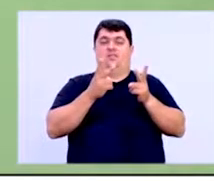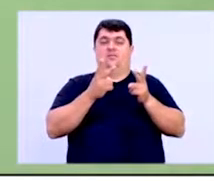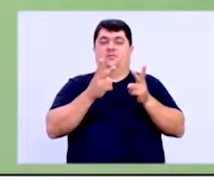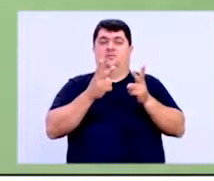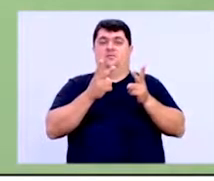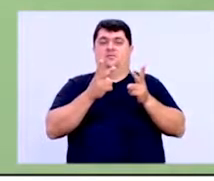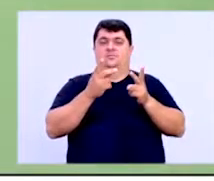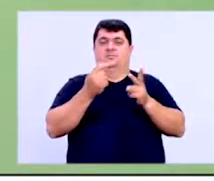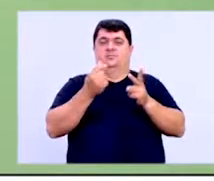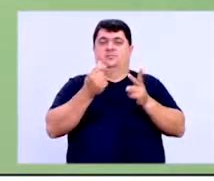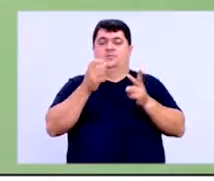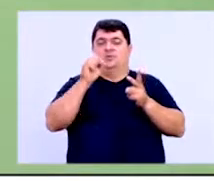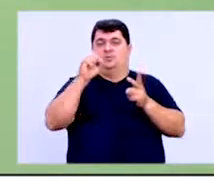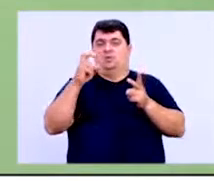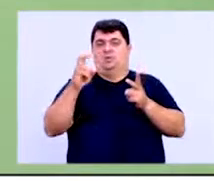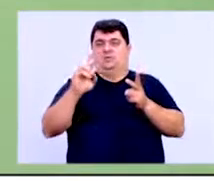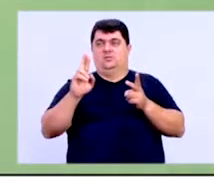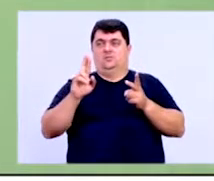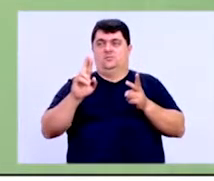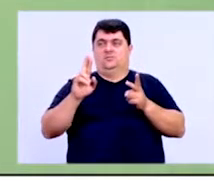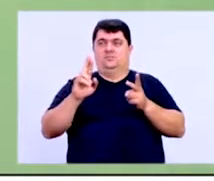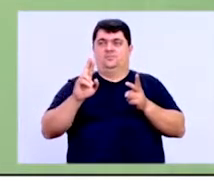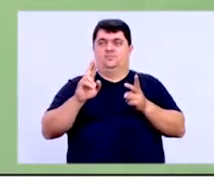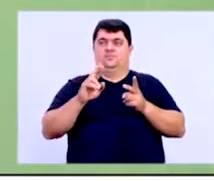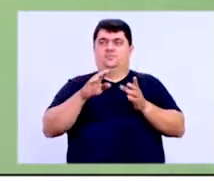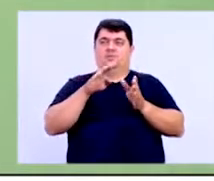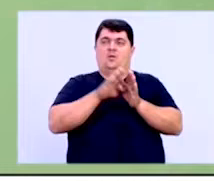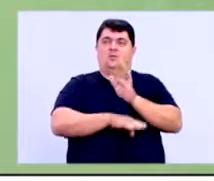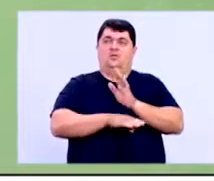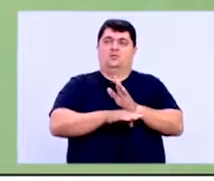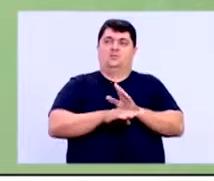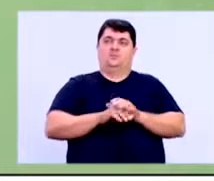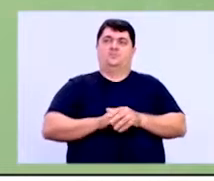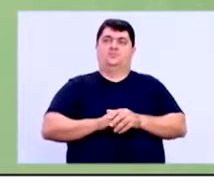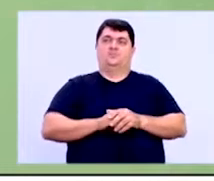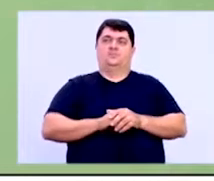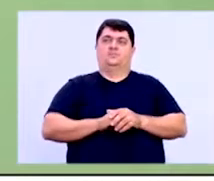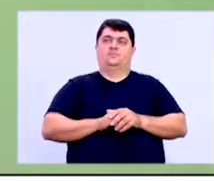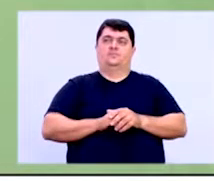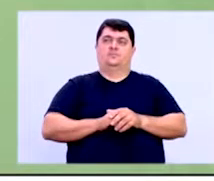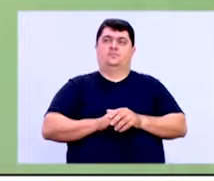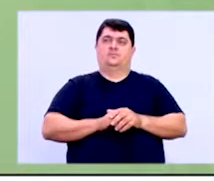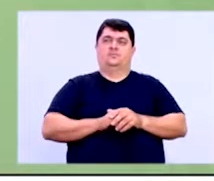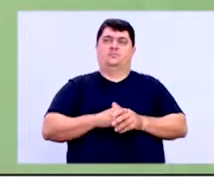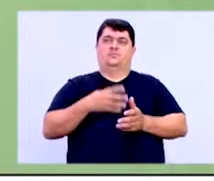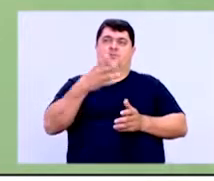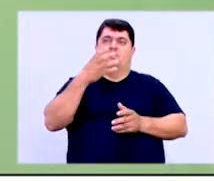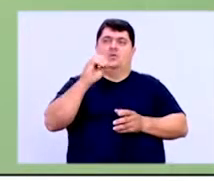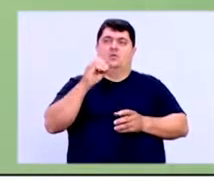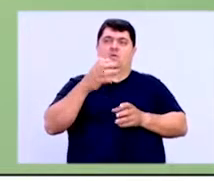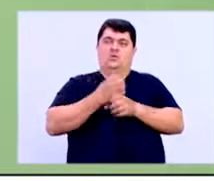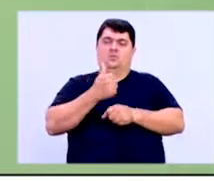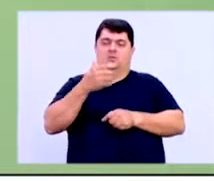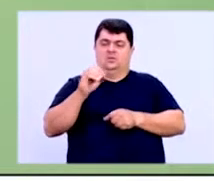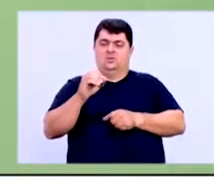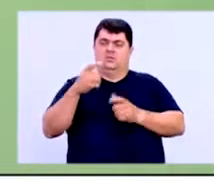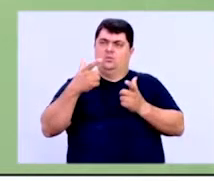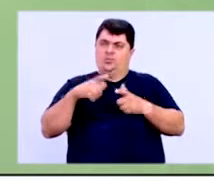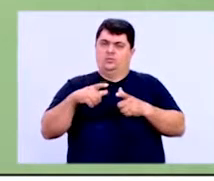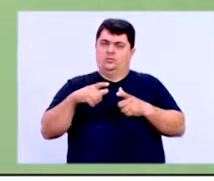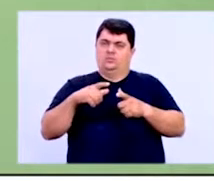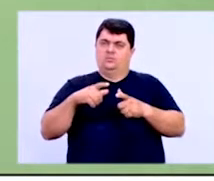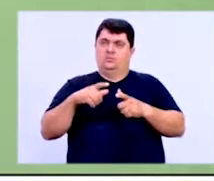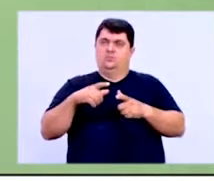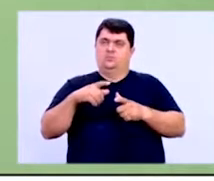Preço de venda, 85 menos o quê? 40 mais 10. Que 40 mais 10 é esse,